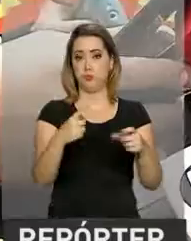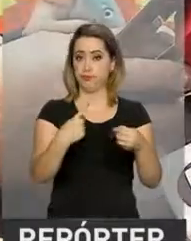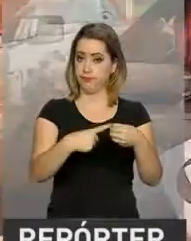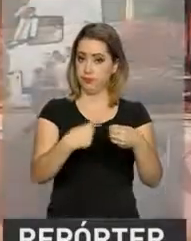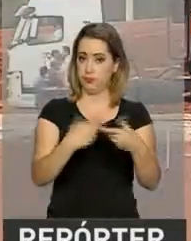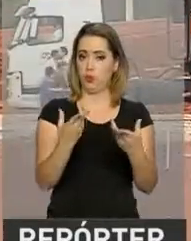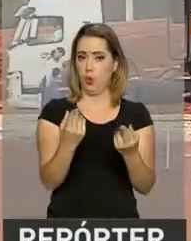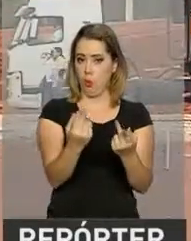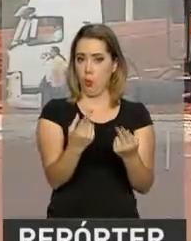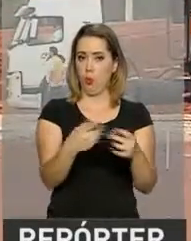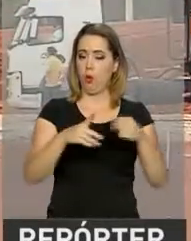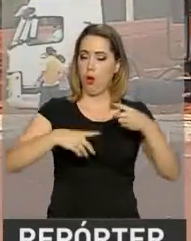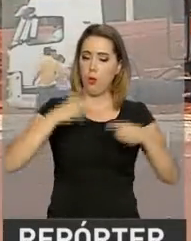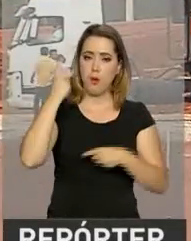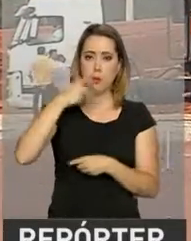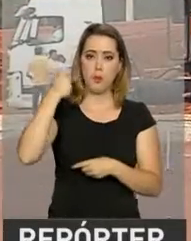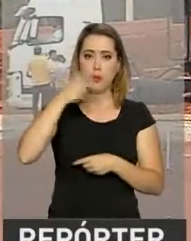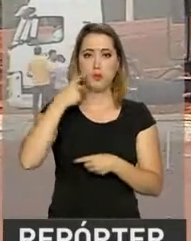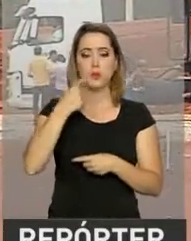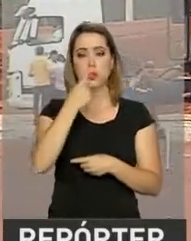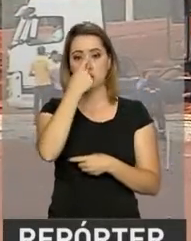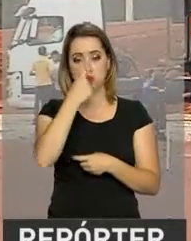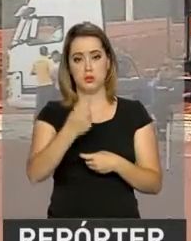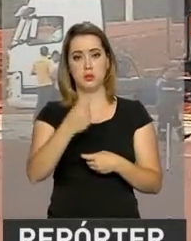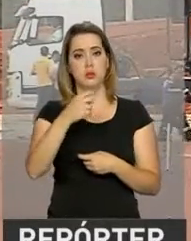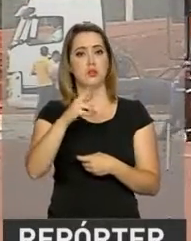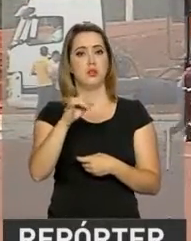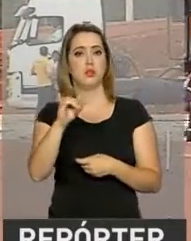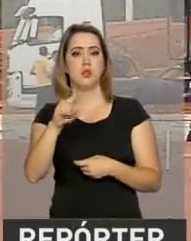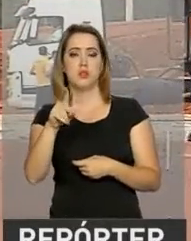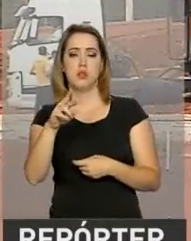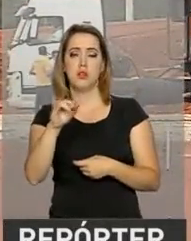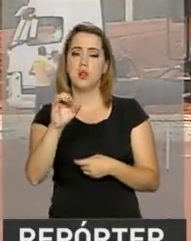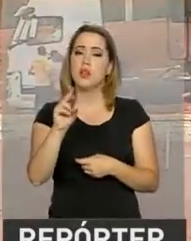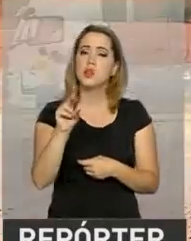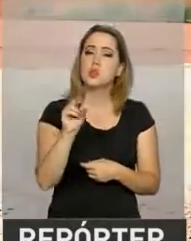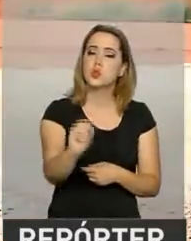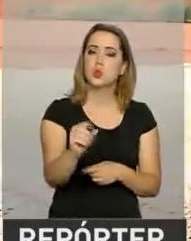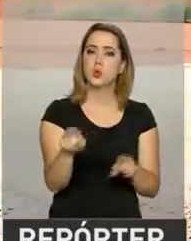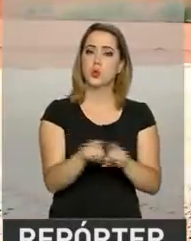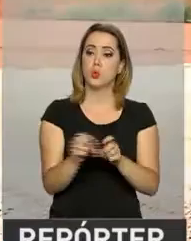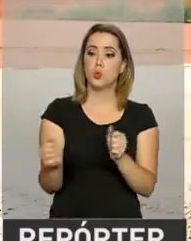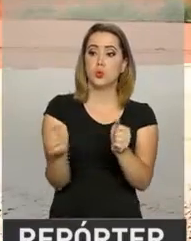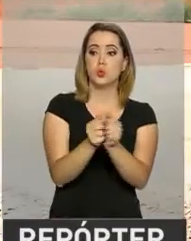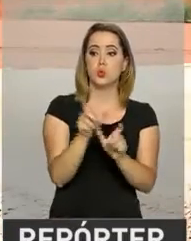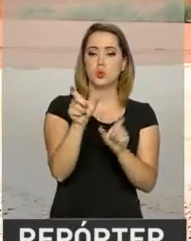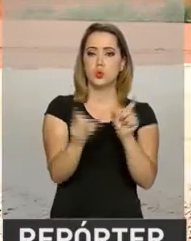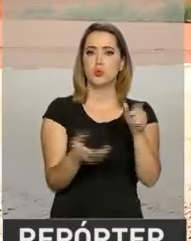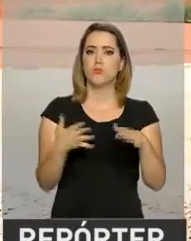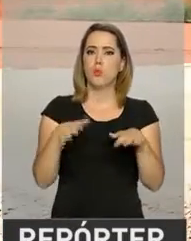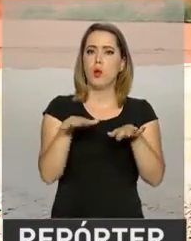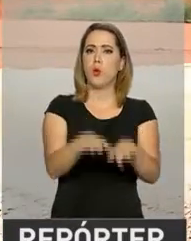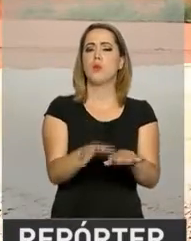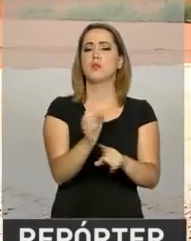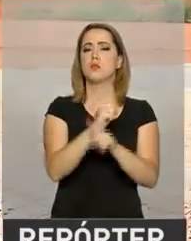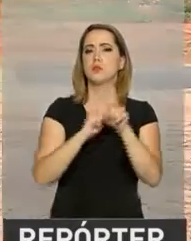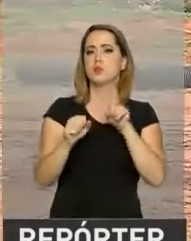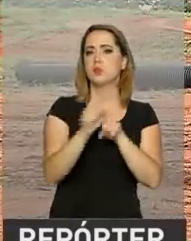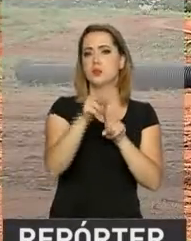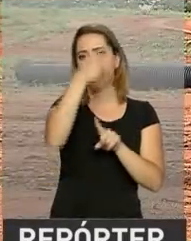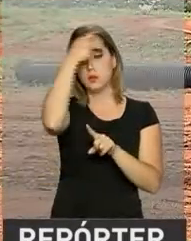sólidos com a incorporação dos catadores de material reciclado em com a inclusão social desses catadores